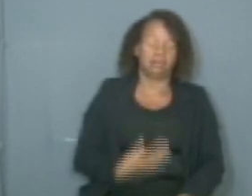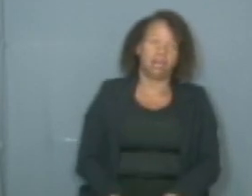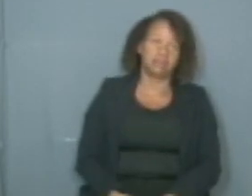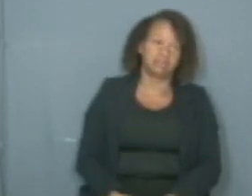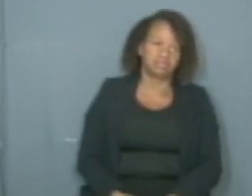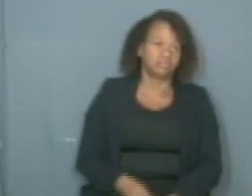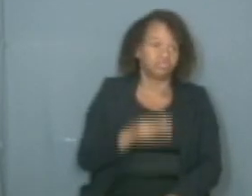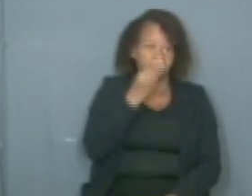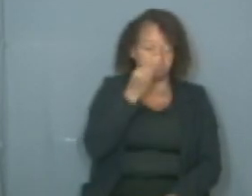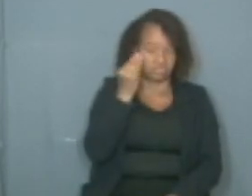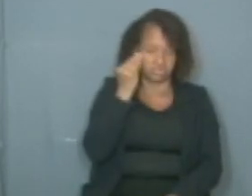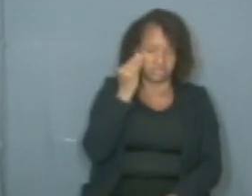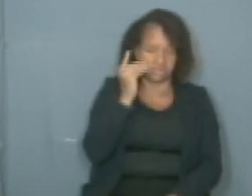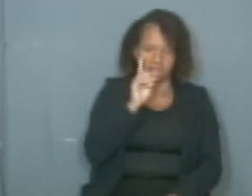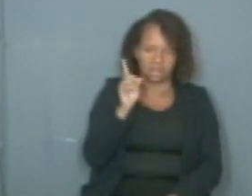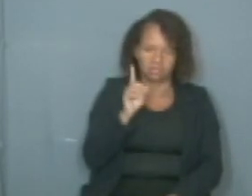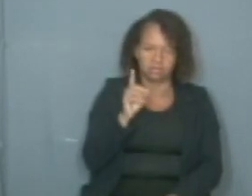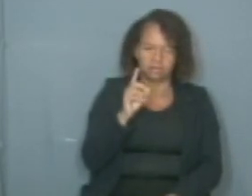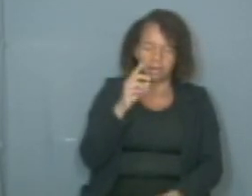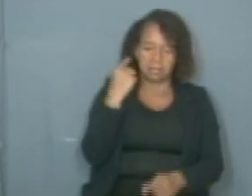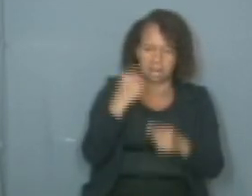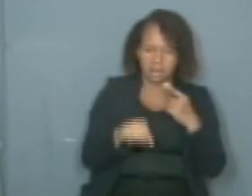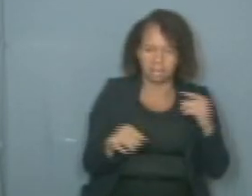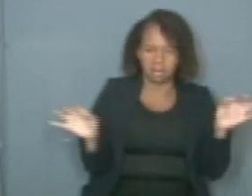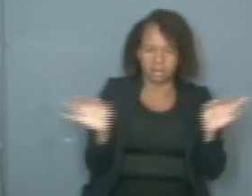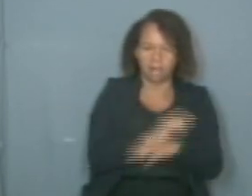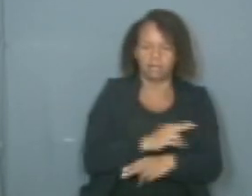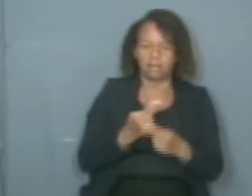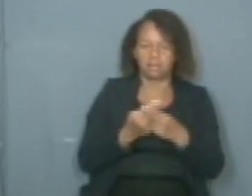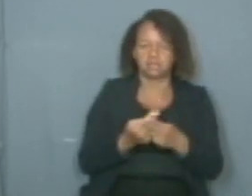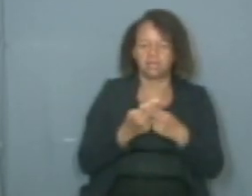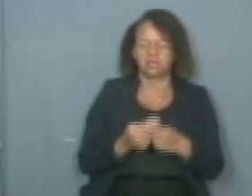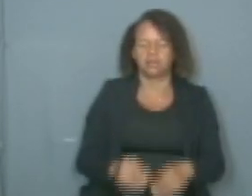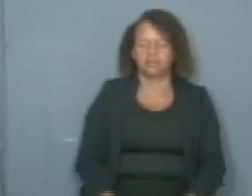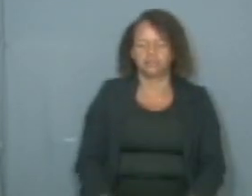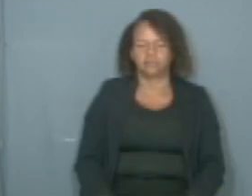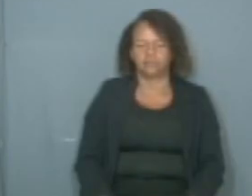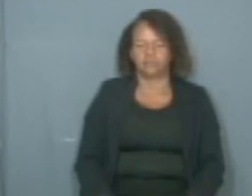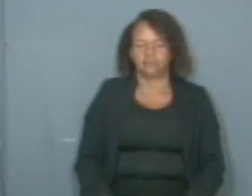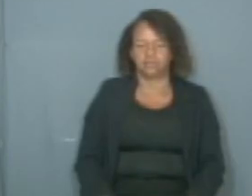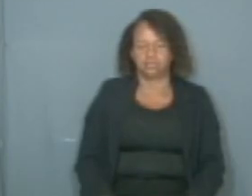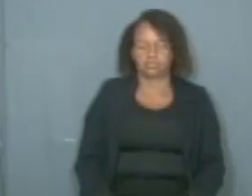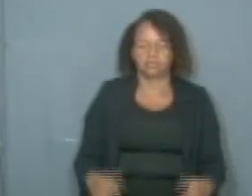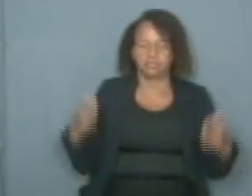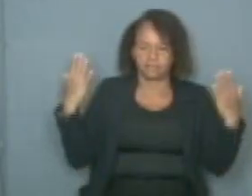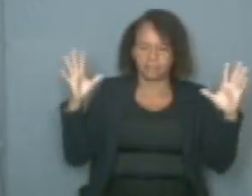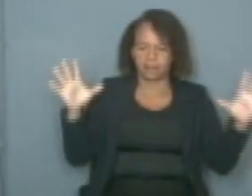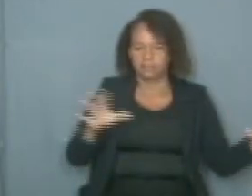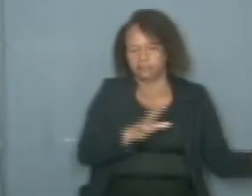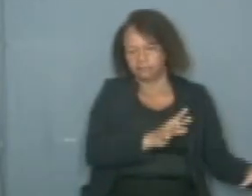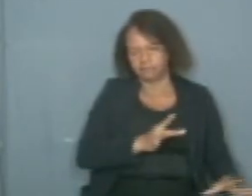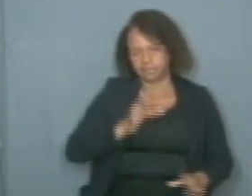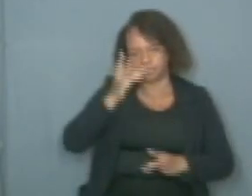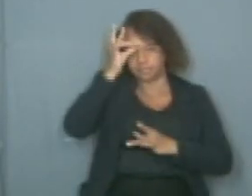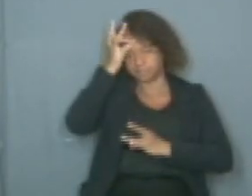curvando a prefeitura e a barragem, não. Acabou a paciência. Parabéns. Acato sua parte